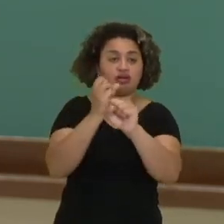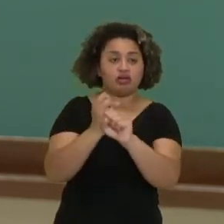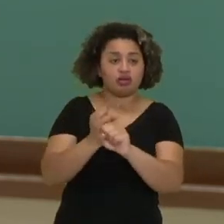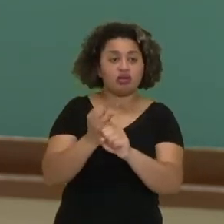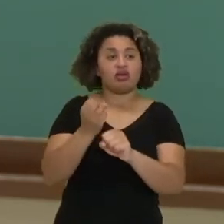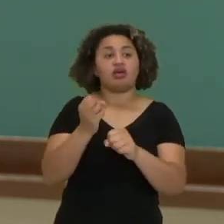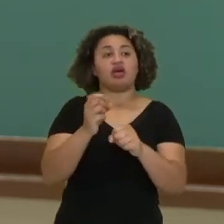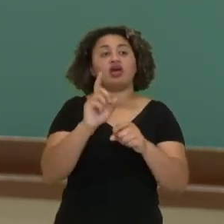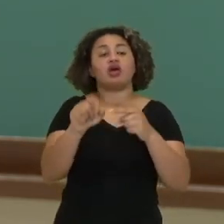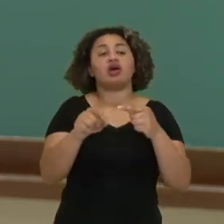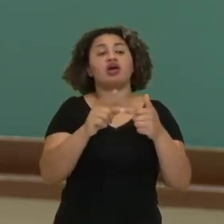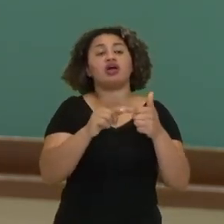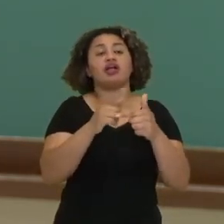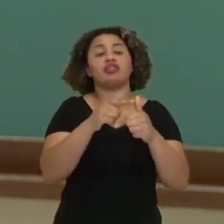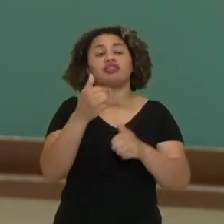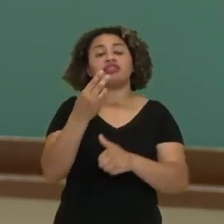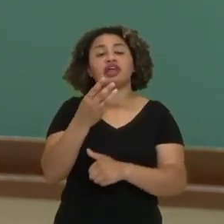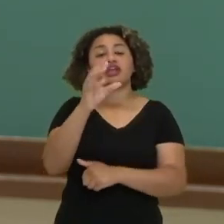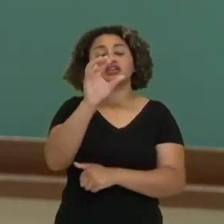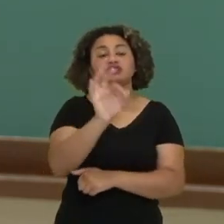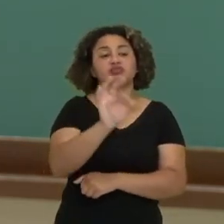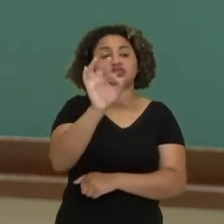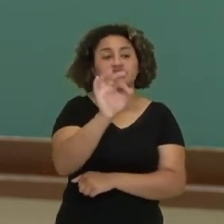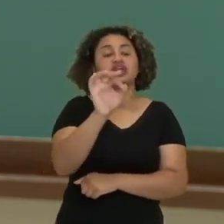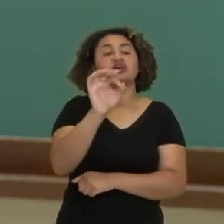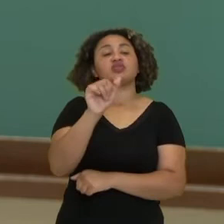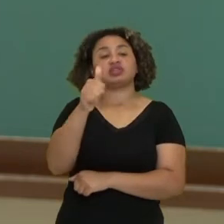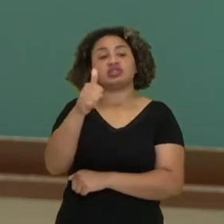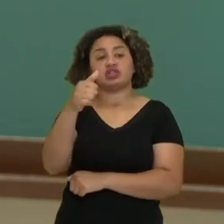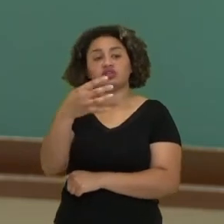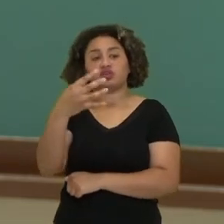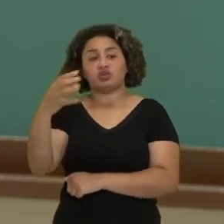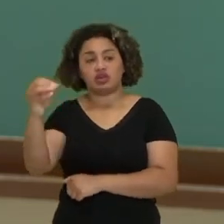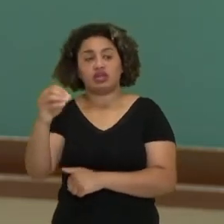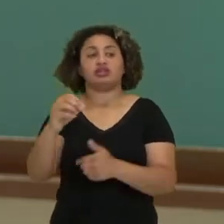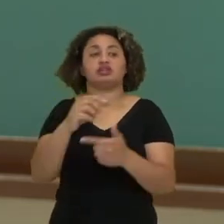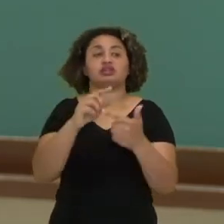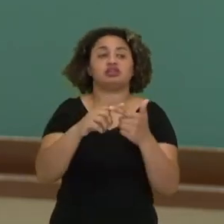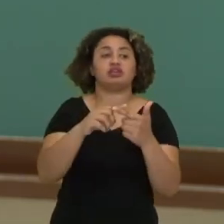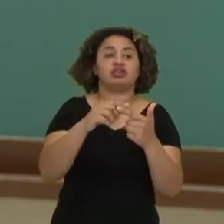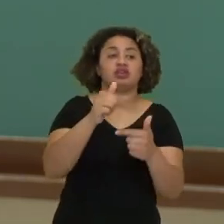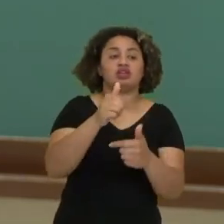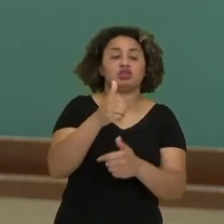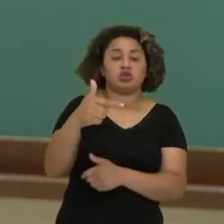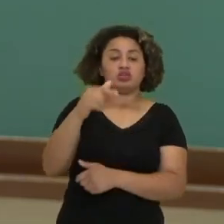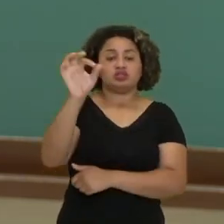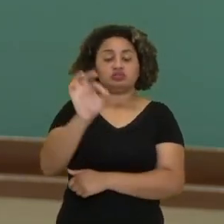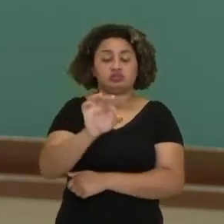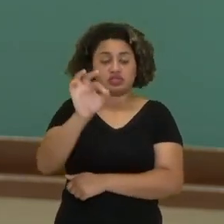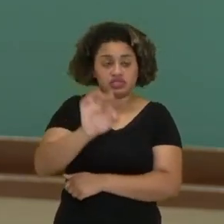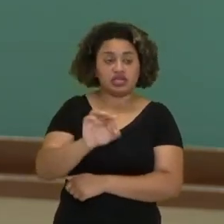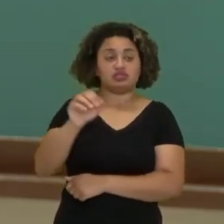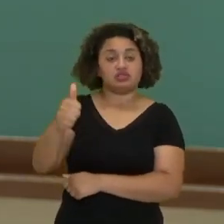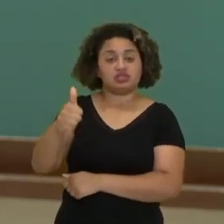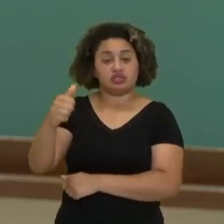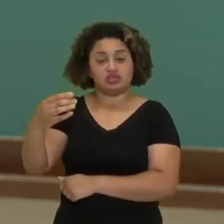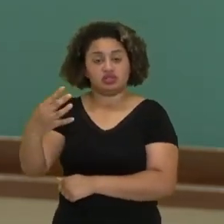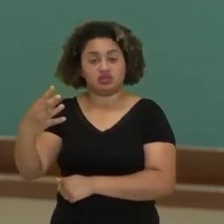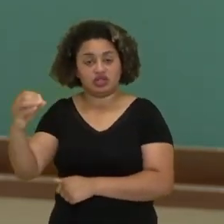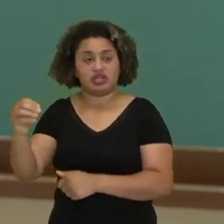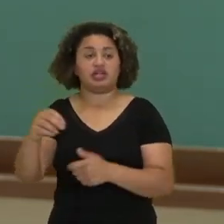quanto que é 3% de 140, quanto que é 12% de 140, 25%